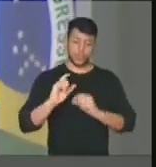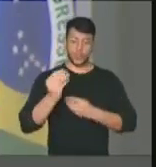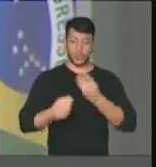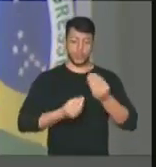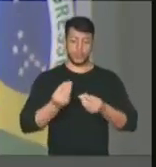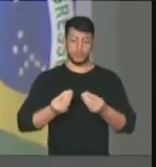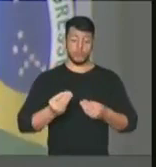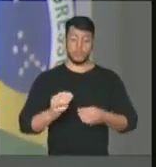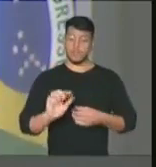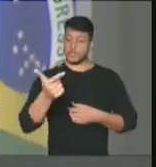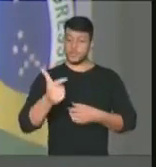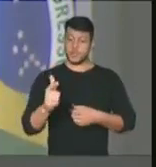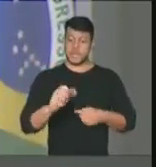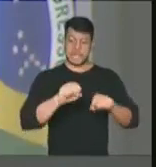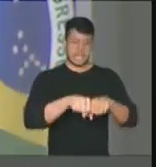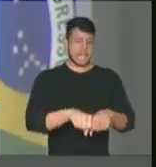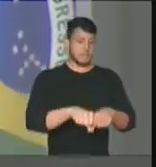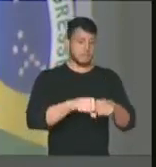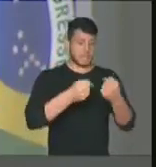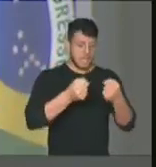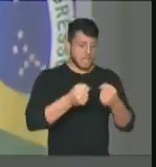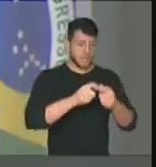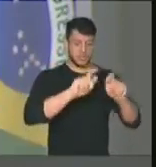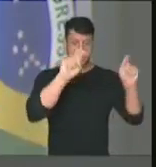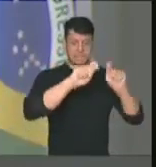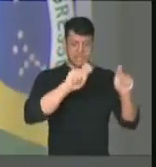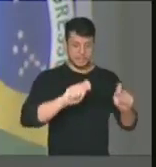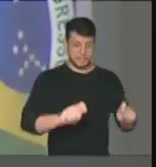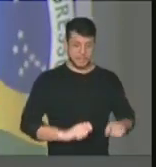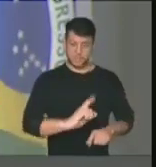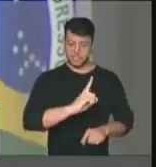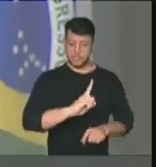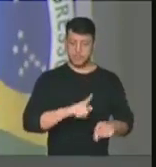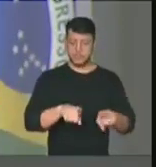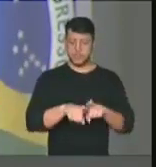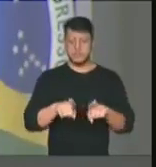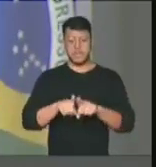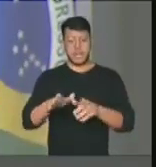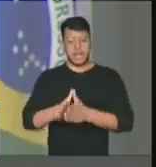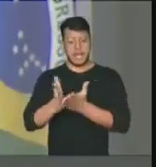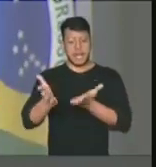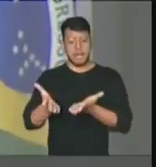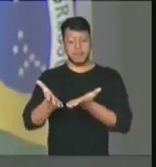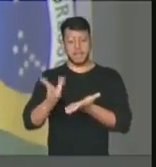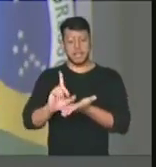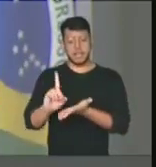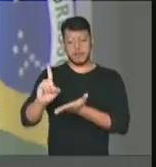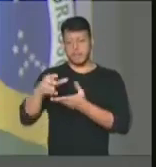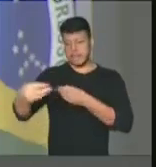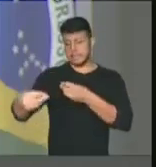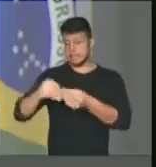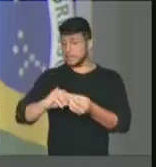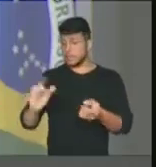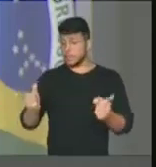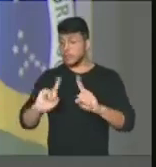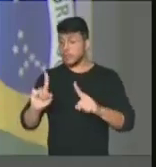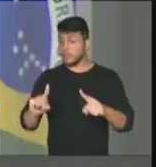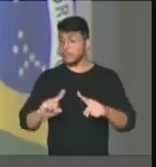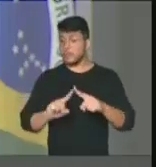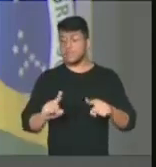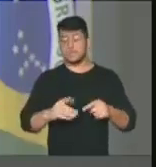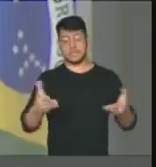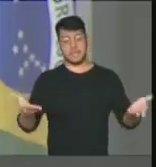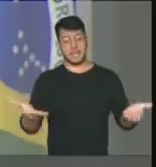quebrando as imagens já não estão rasgando mais a bíblia mas agora estão de